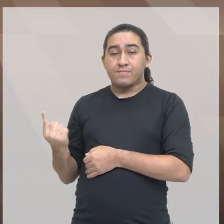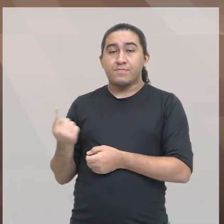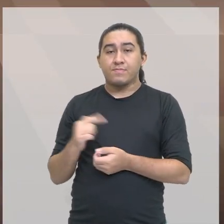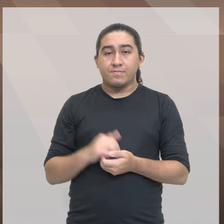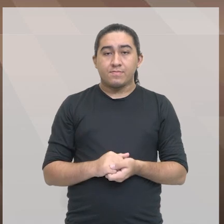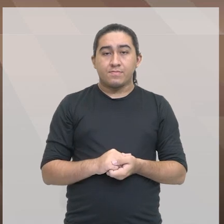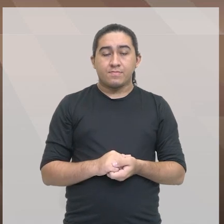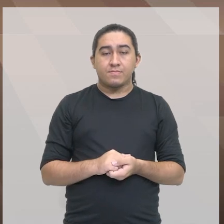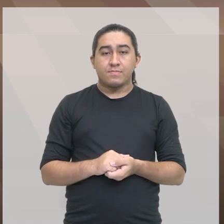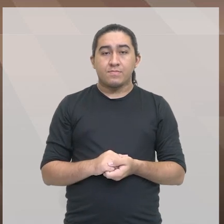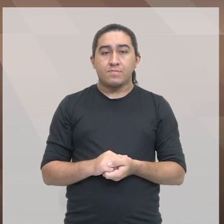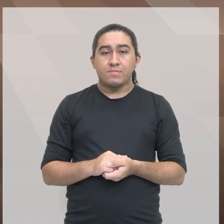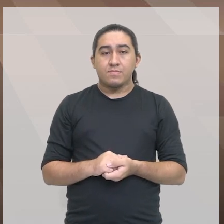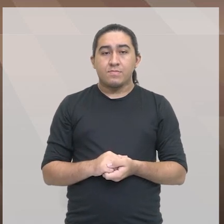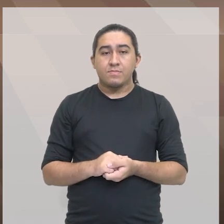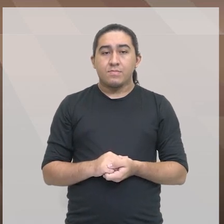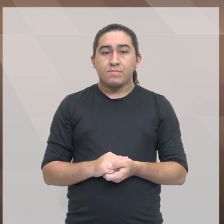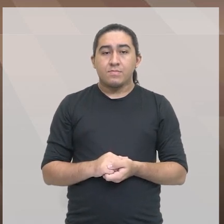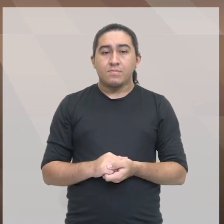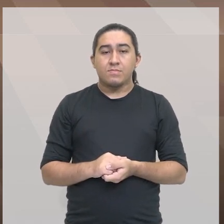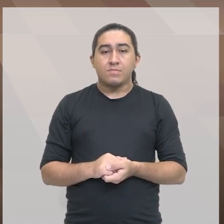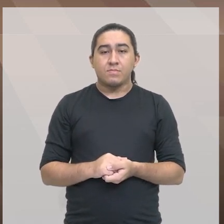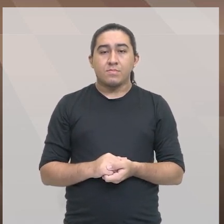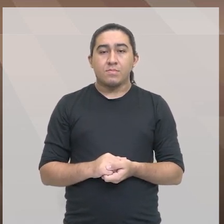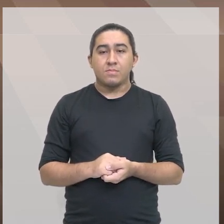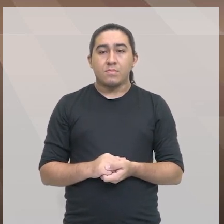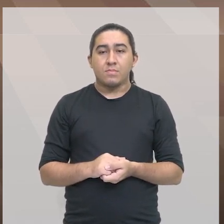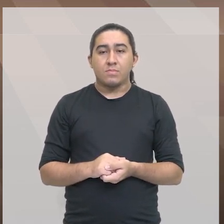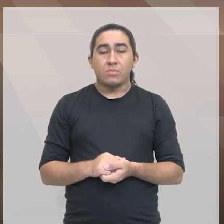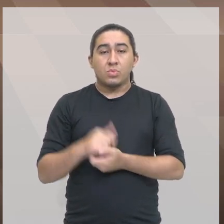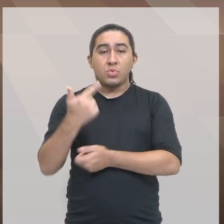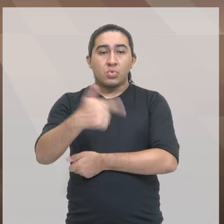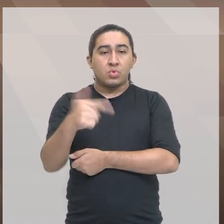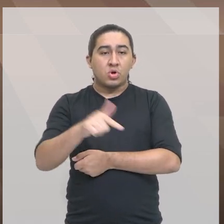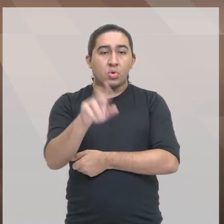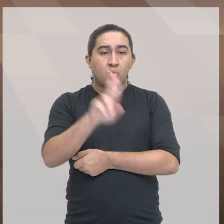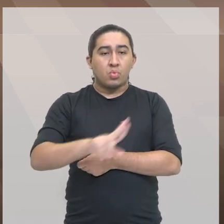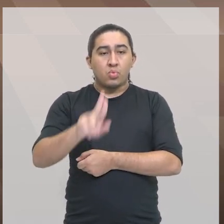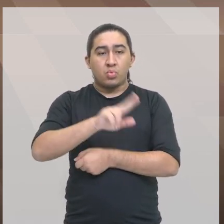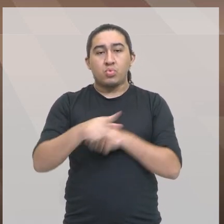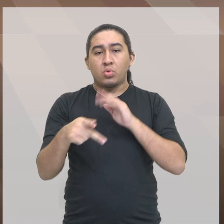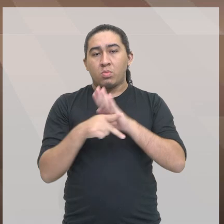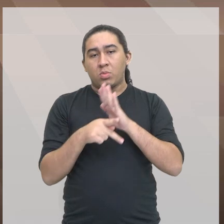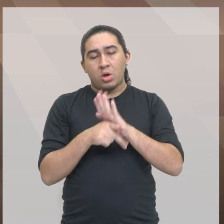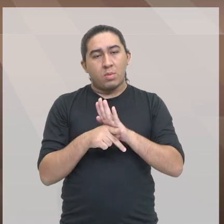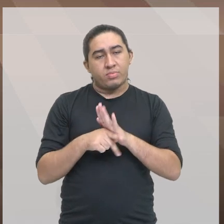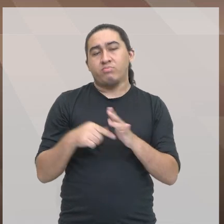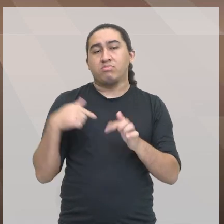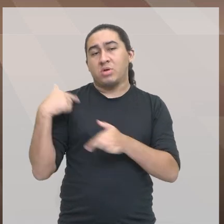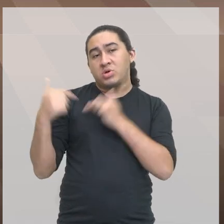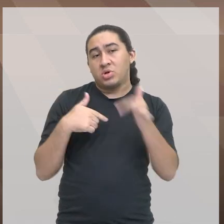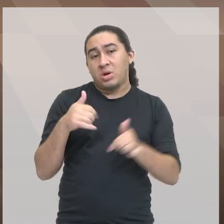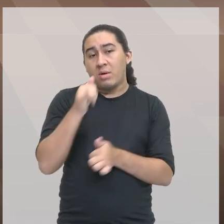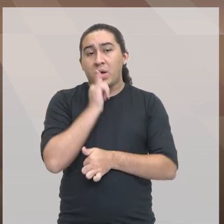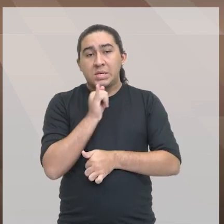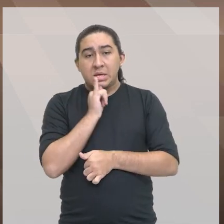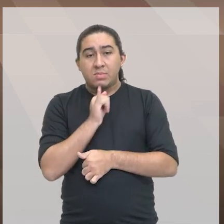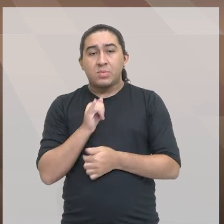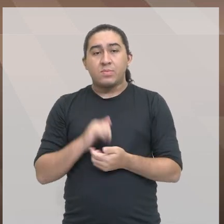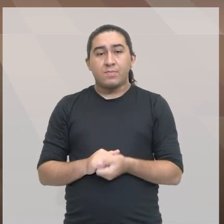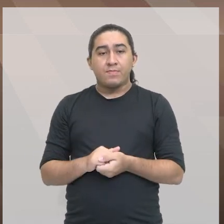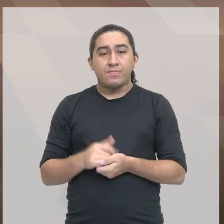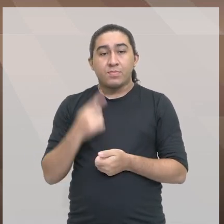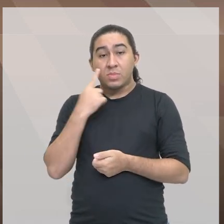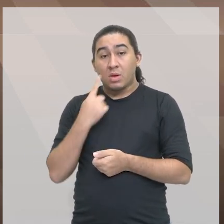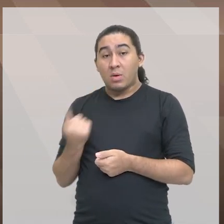o artista ele não utiliza, né, os suportes tradicionais, por exemplo, da tela, da moldura. E aqui